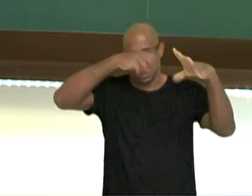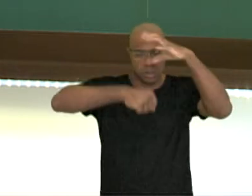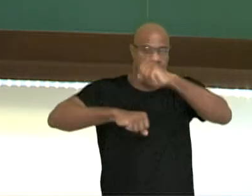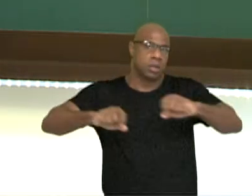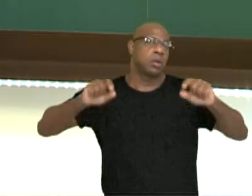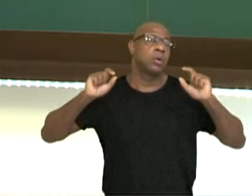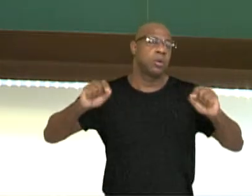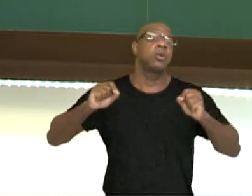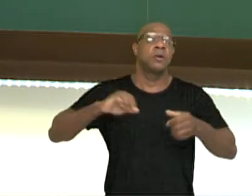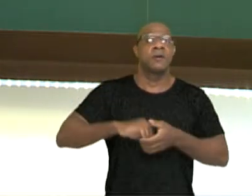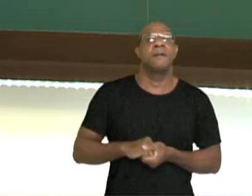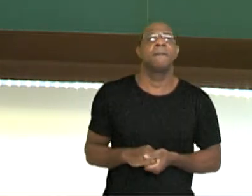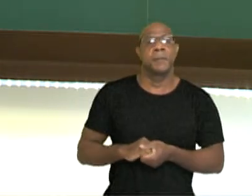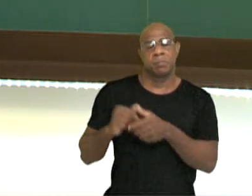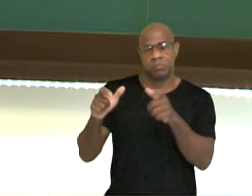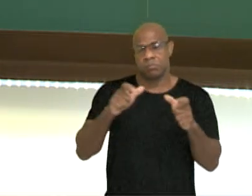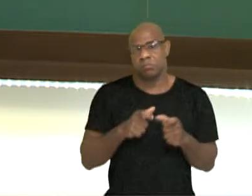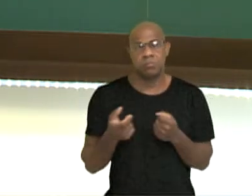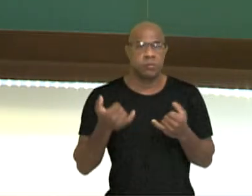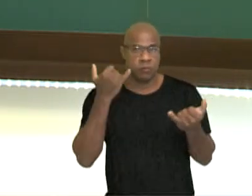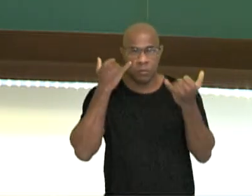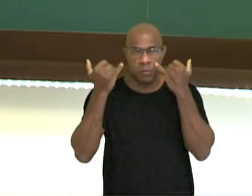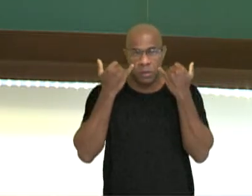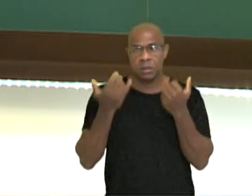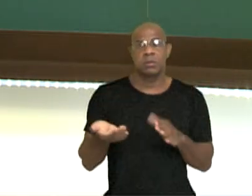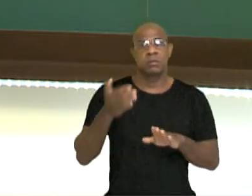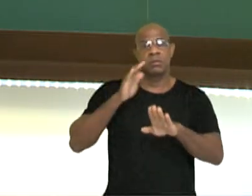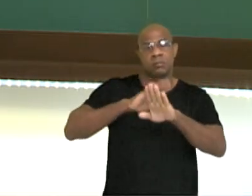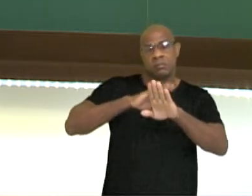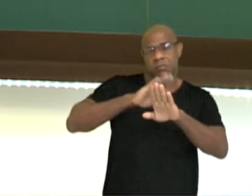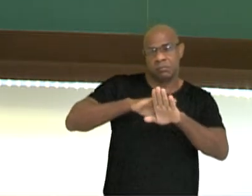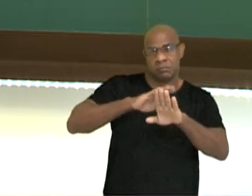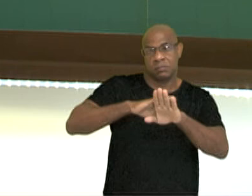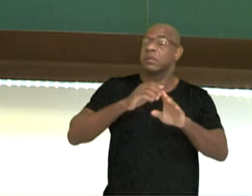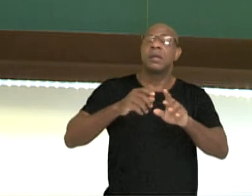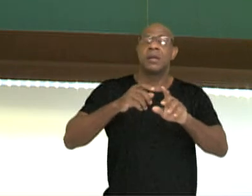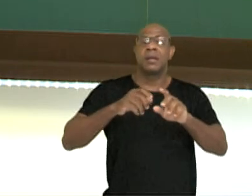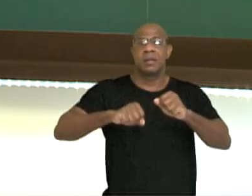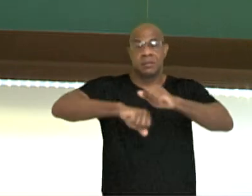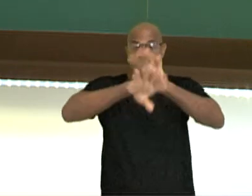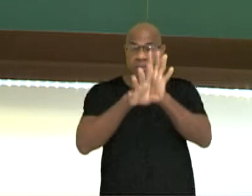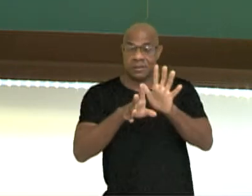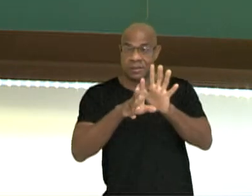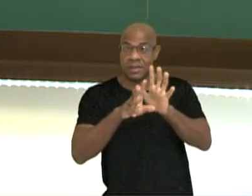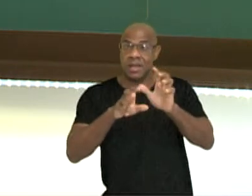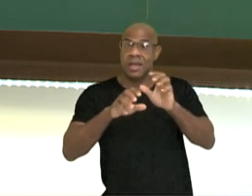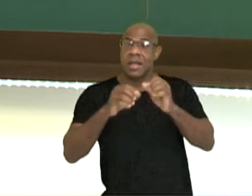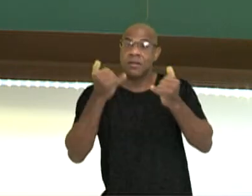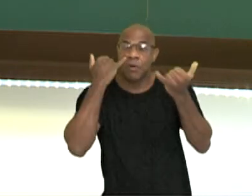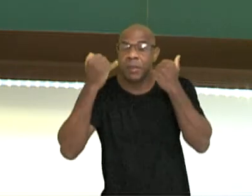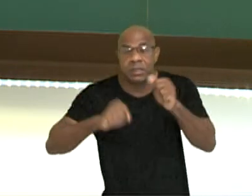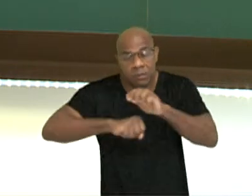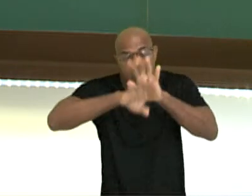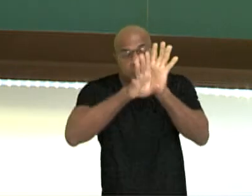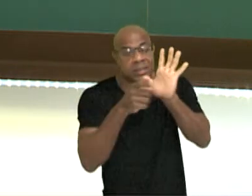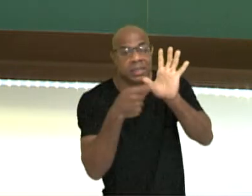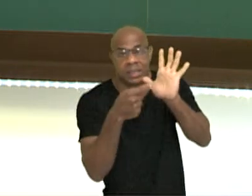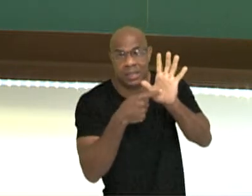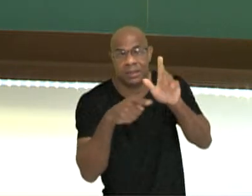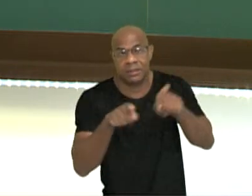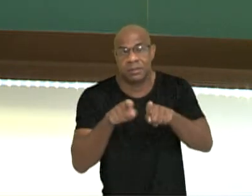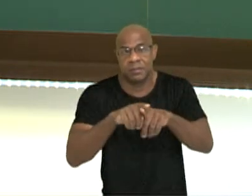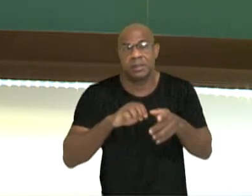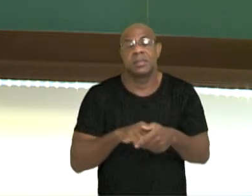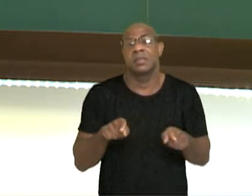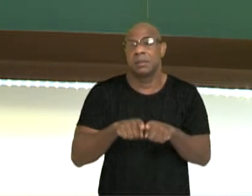aula? Aprendemos a localizar informações explícitas e específicas em textos descritivos da língua inglesa.